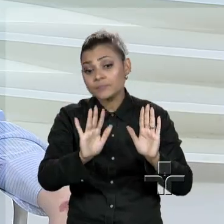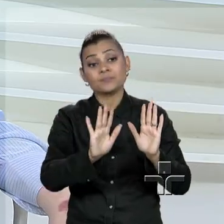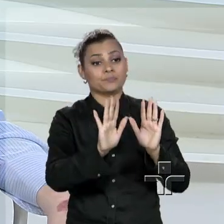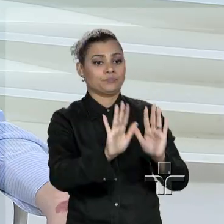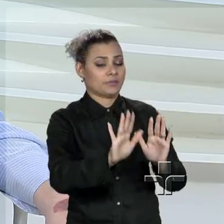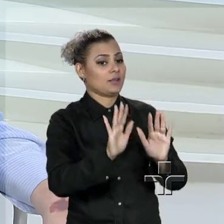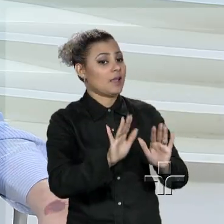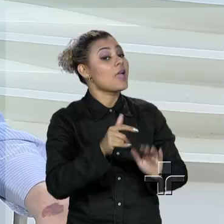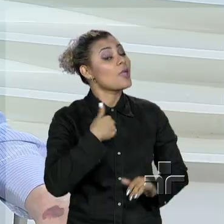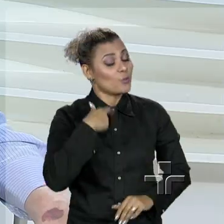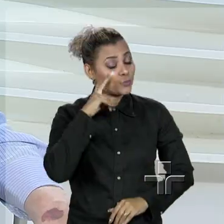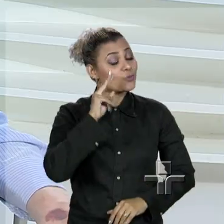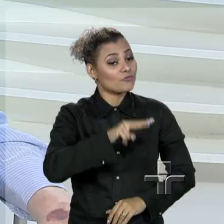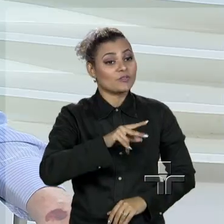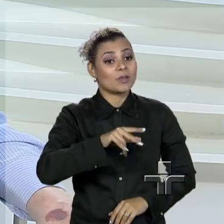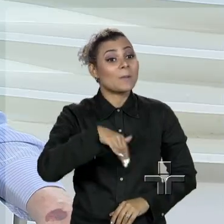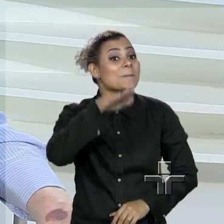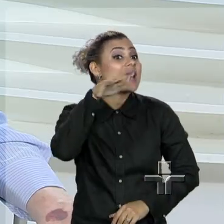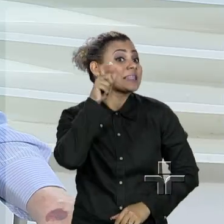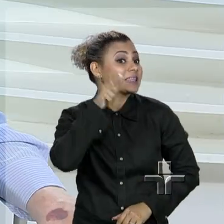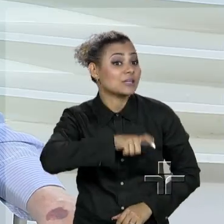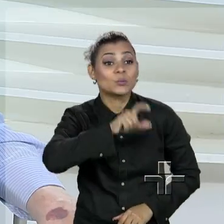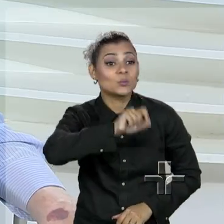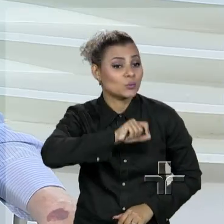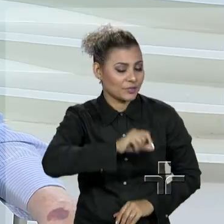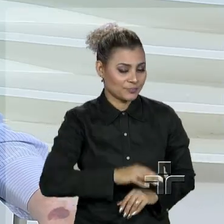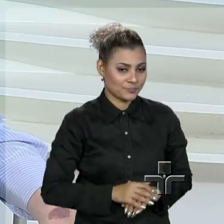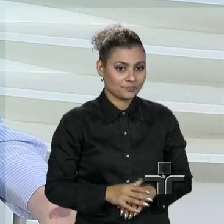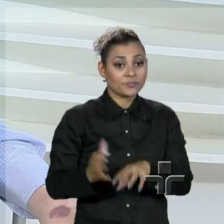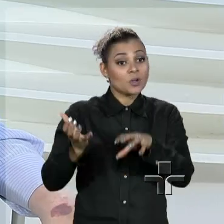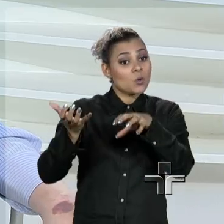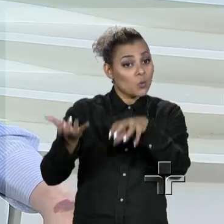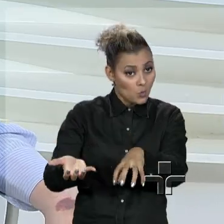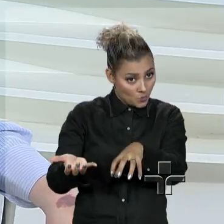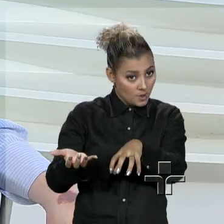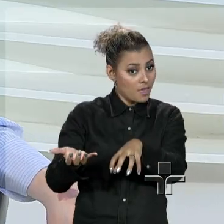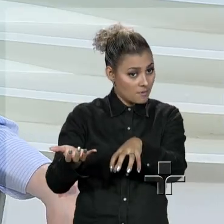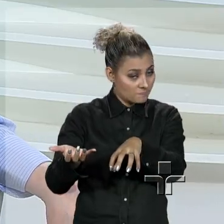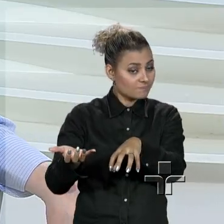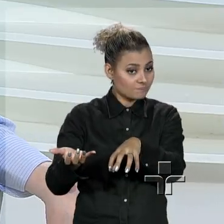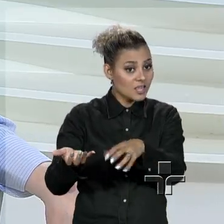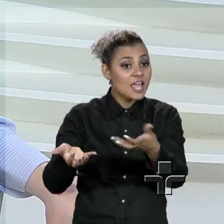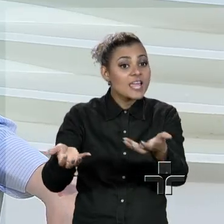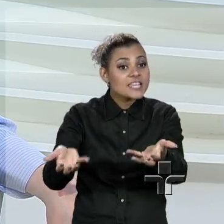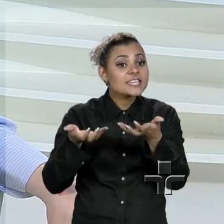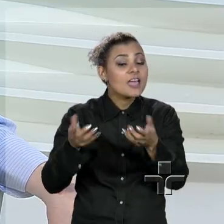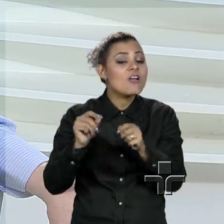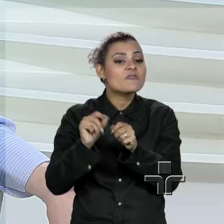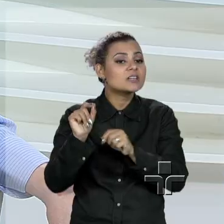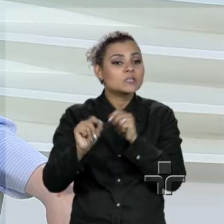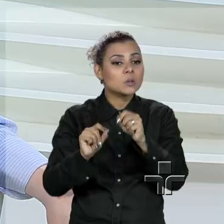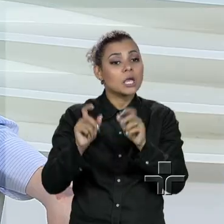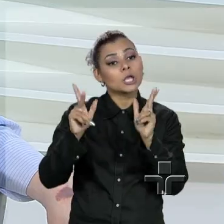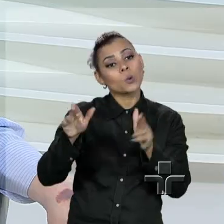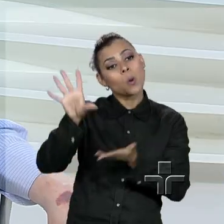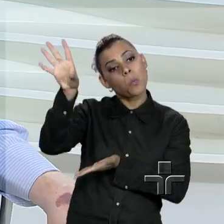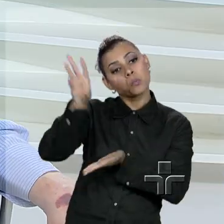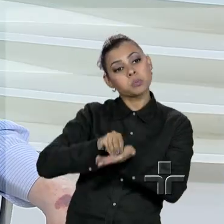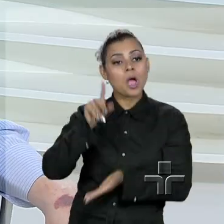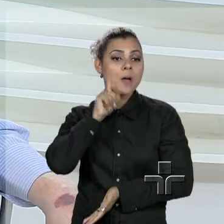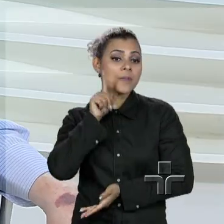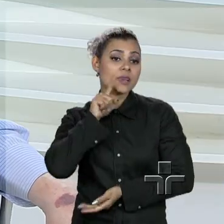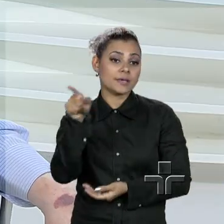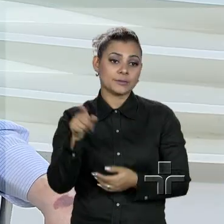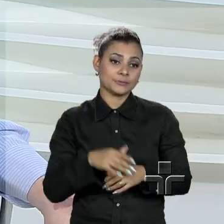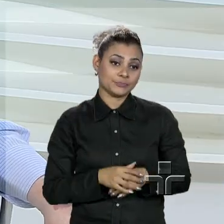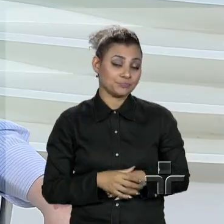mais interessante. É o Congresso do Brasil querendo se transformar no Congresso americano.